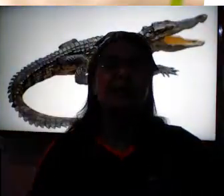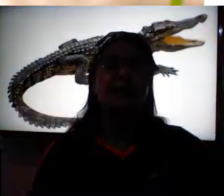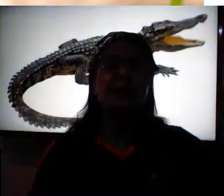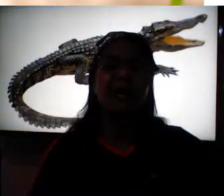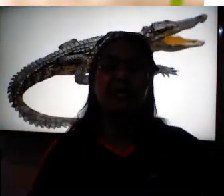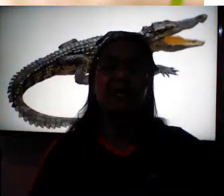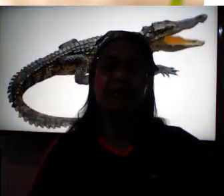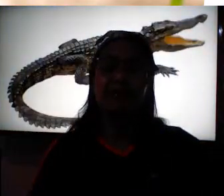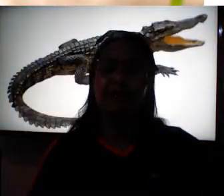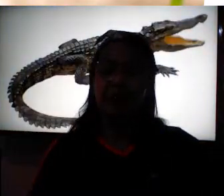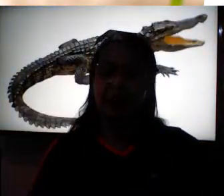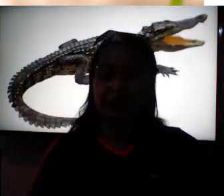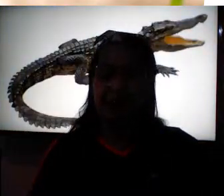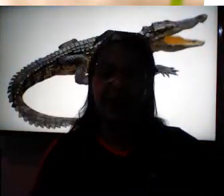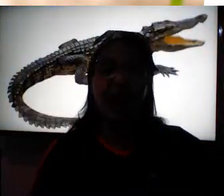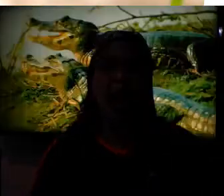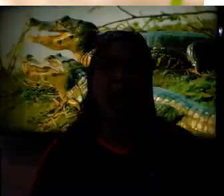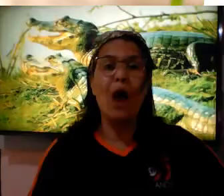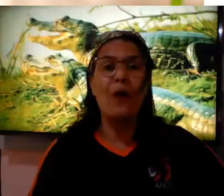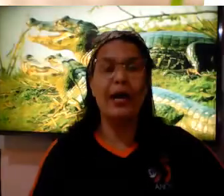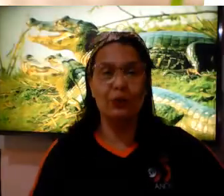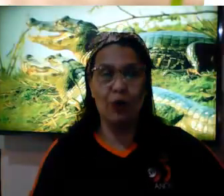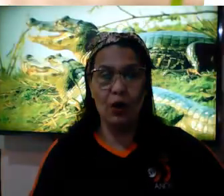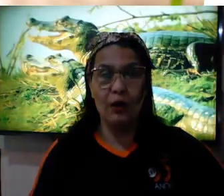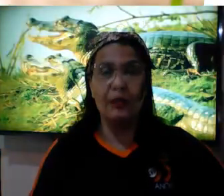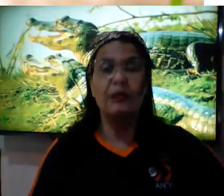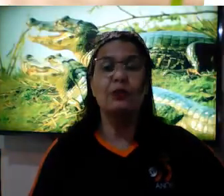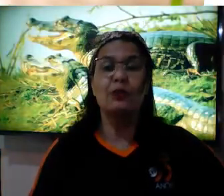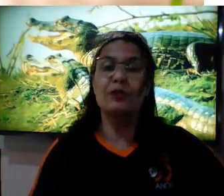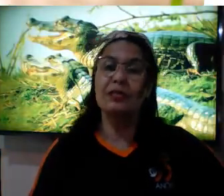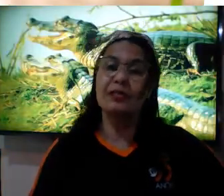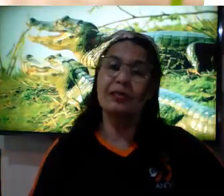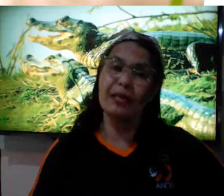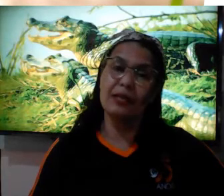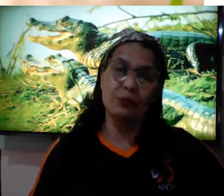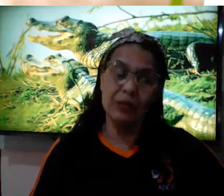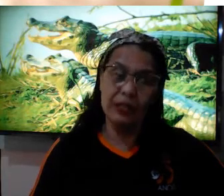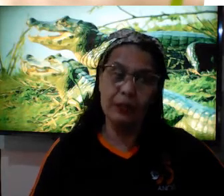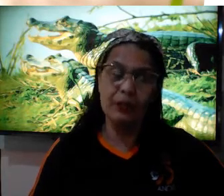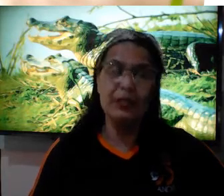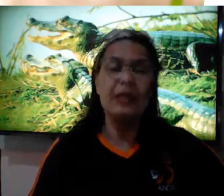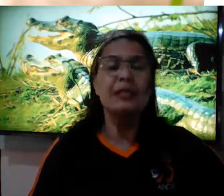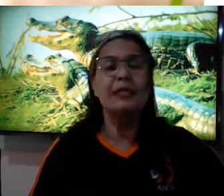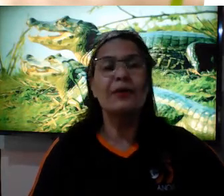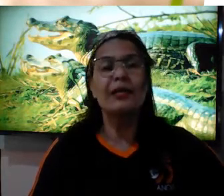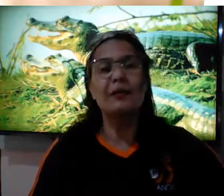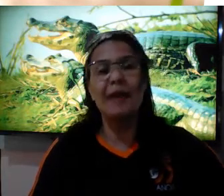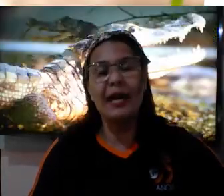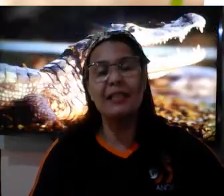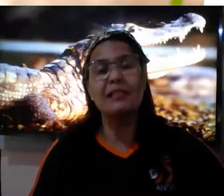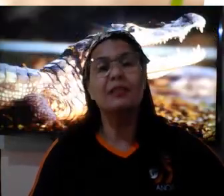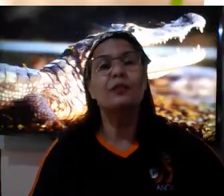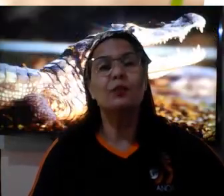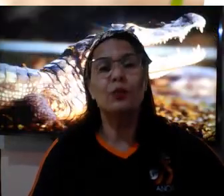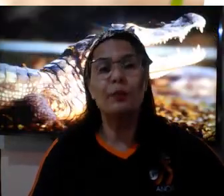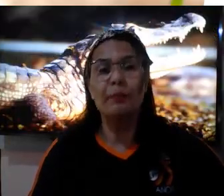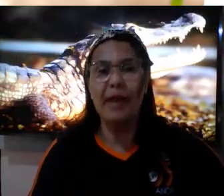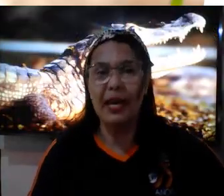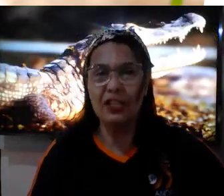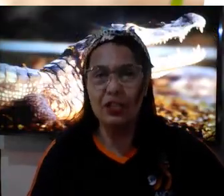e os animais que vivem ao redor dos seres humanos são animais